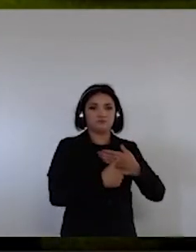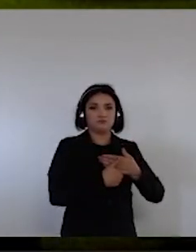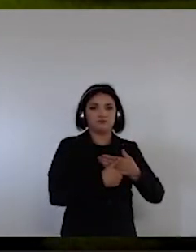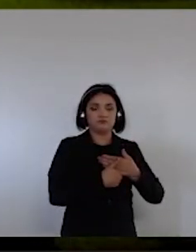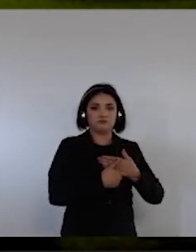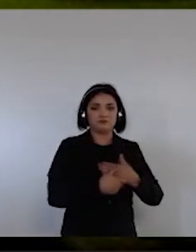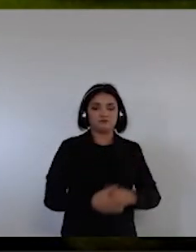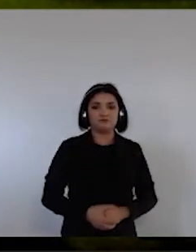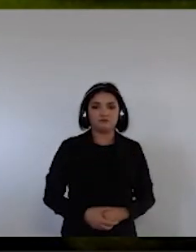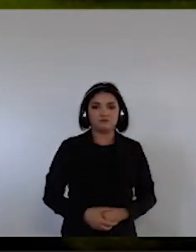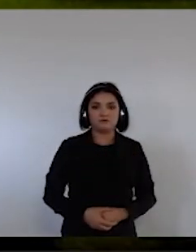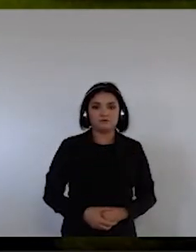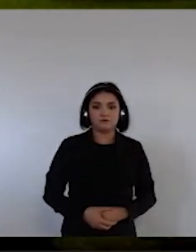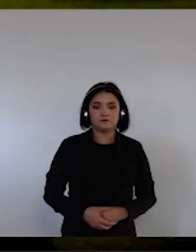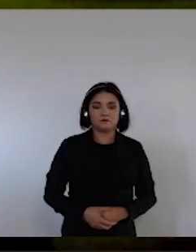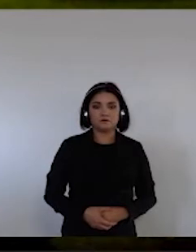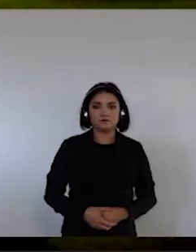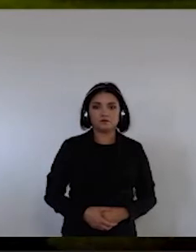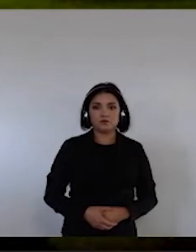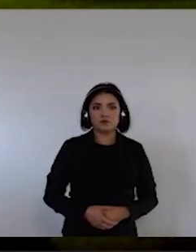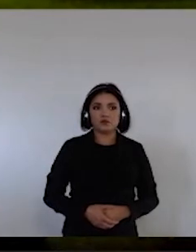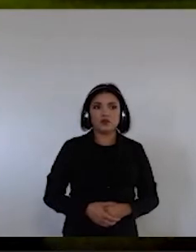Código de Processo,